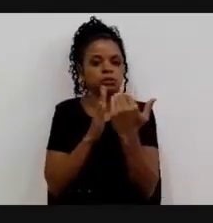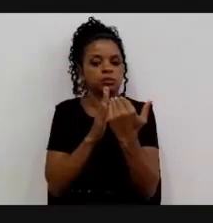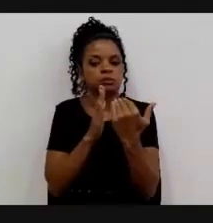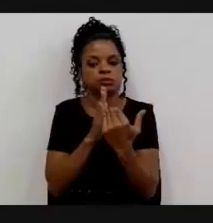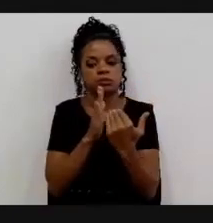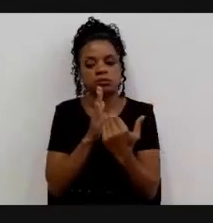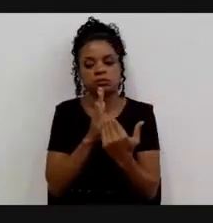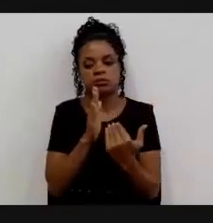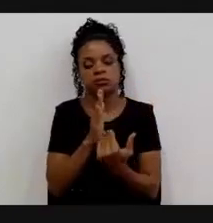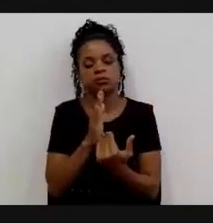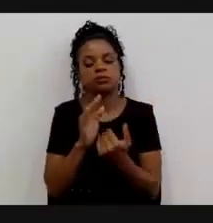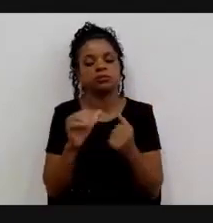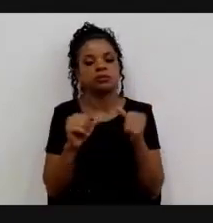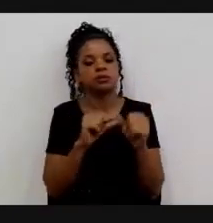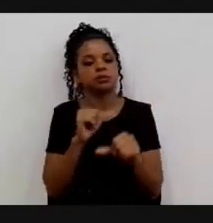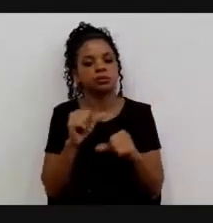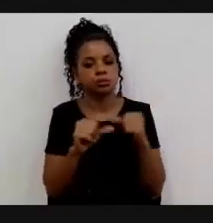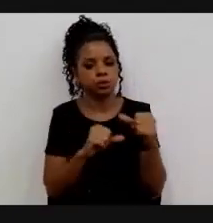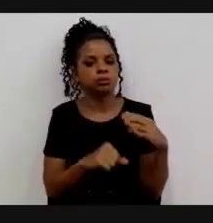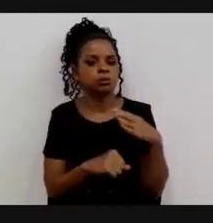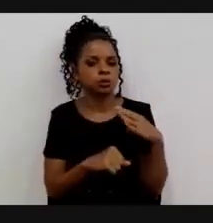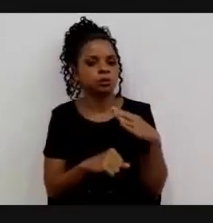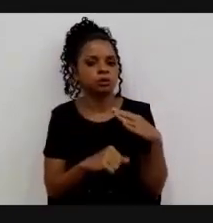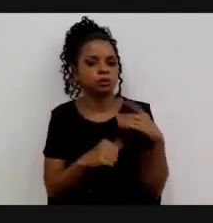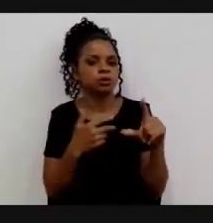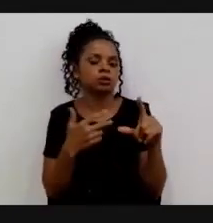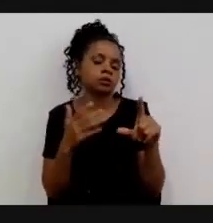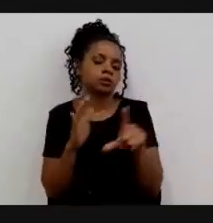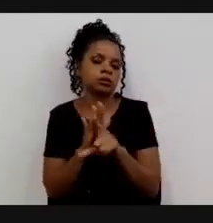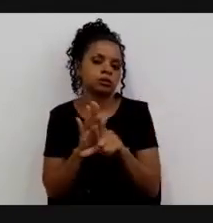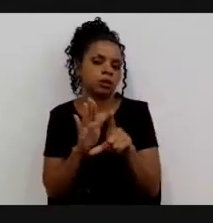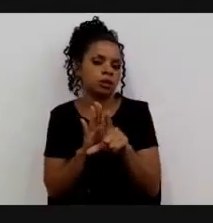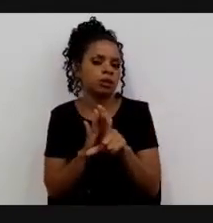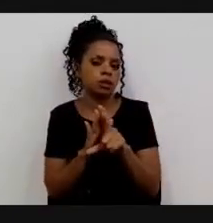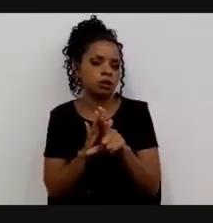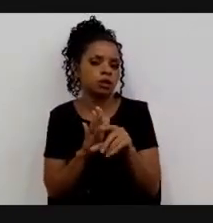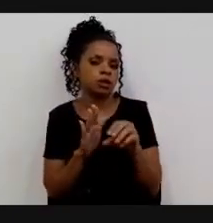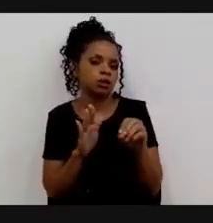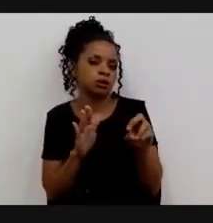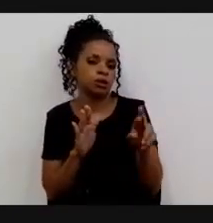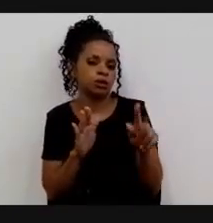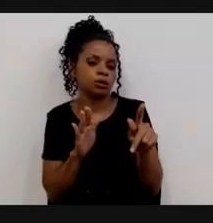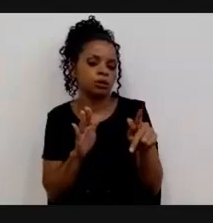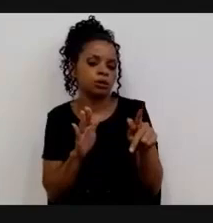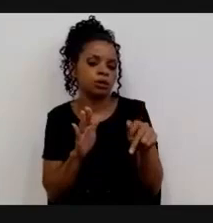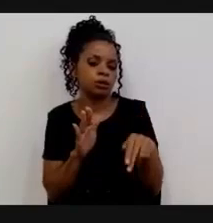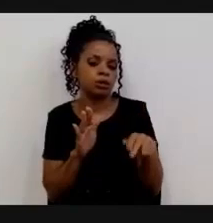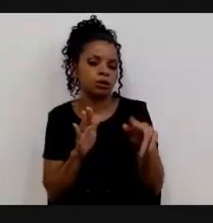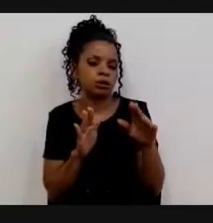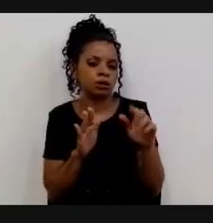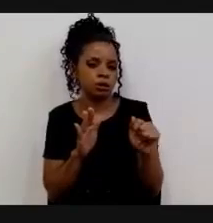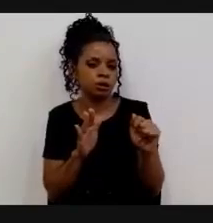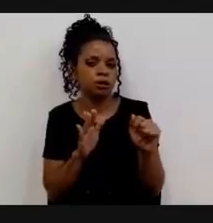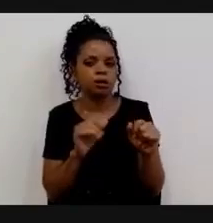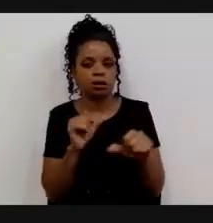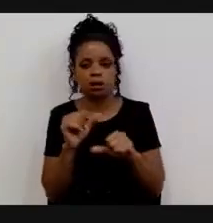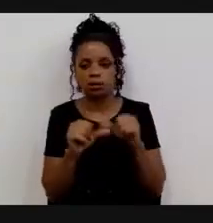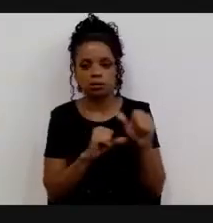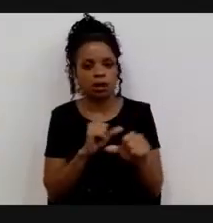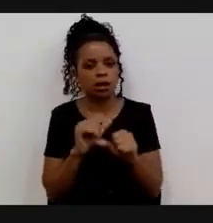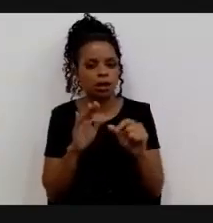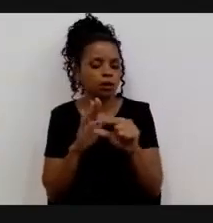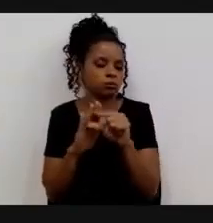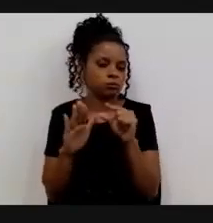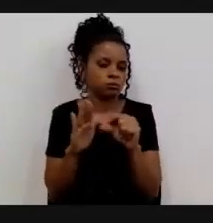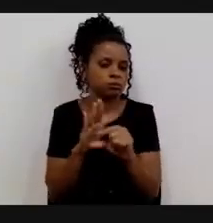quando muda um pouquinho a legislação de cidade para cidade, cada cidade tem a sua própria lei orgânica, que pode alterar os dispositivos, as